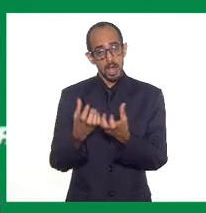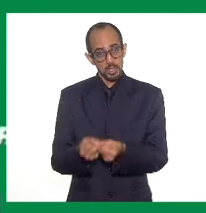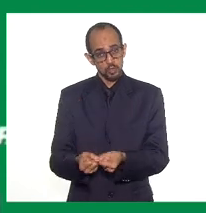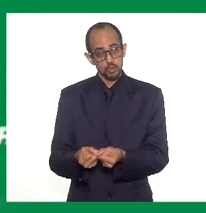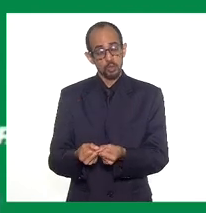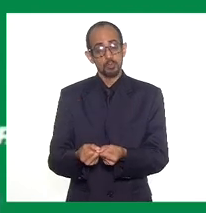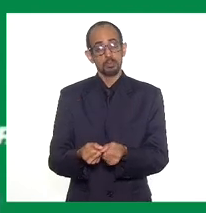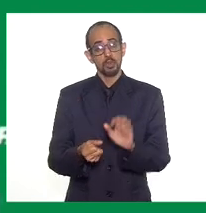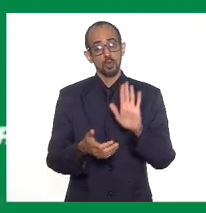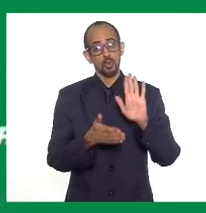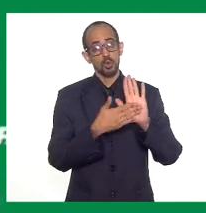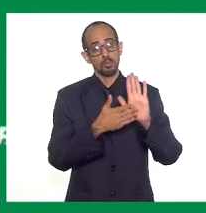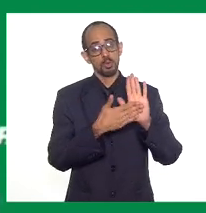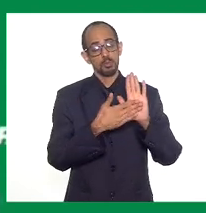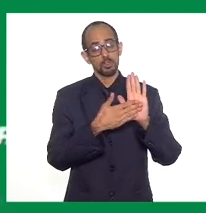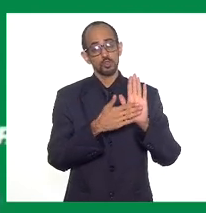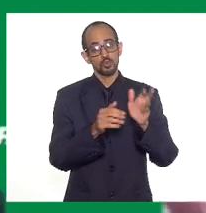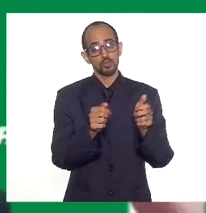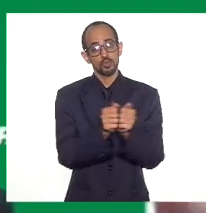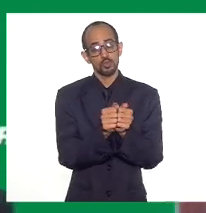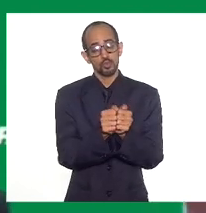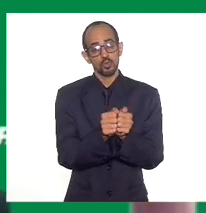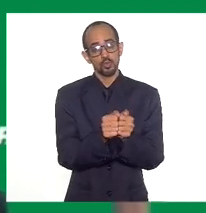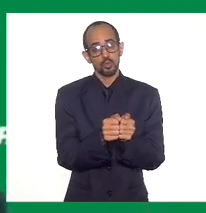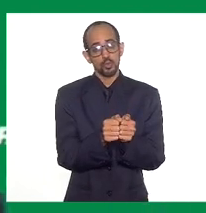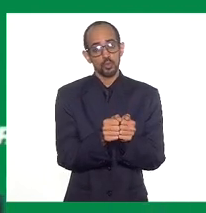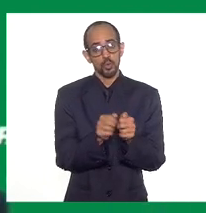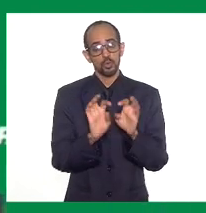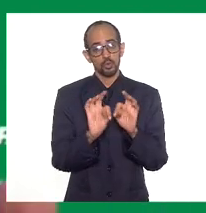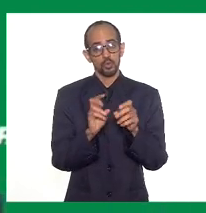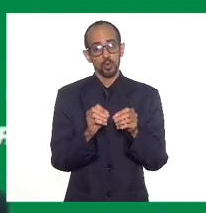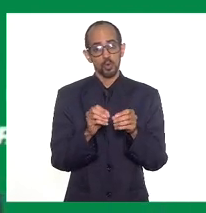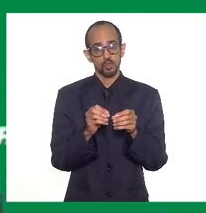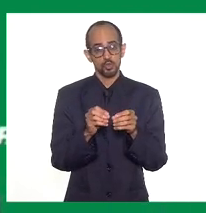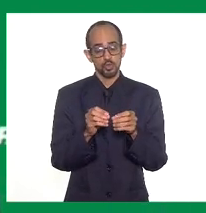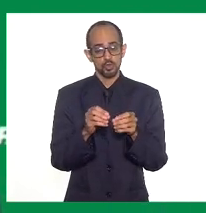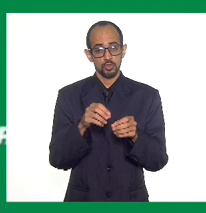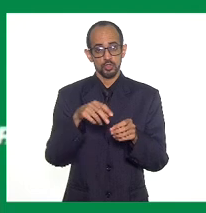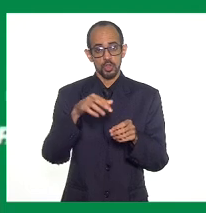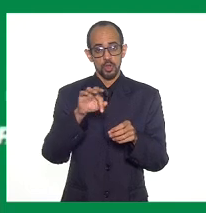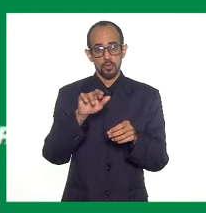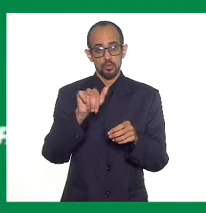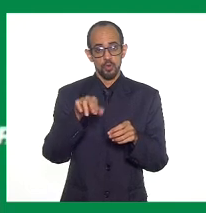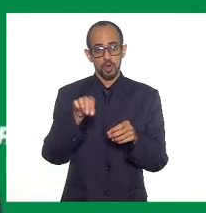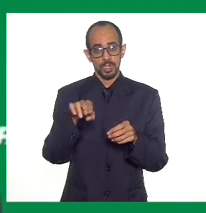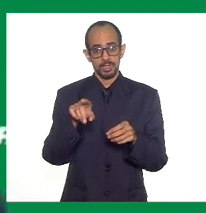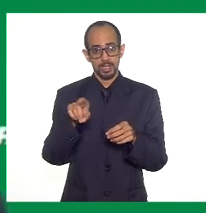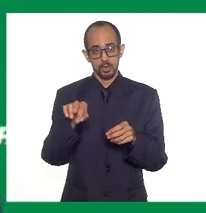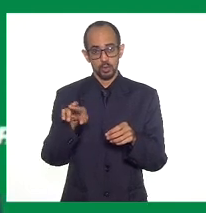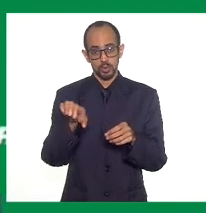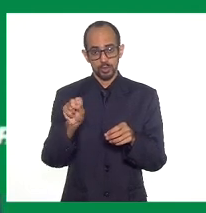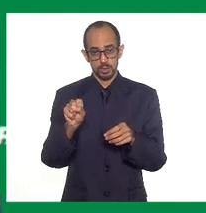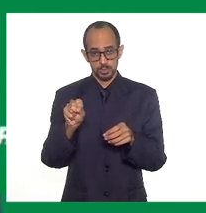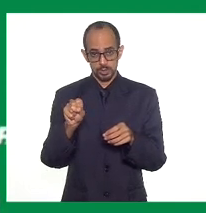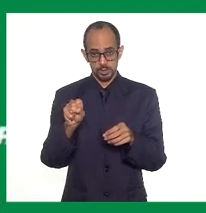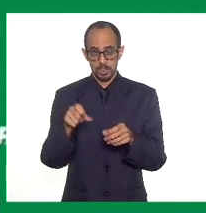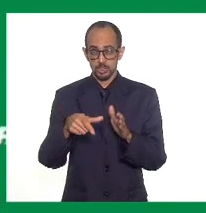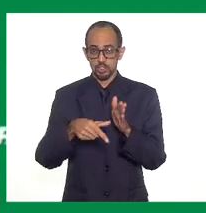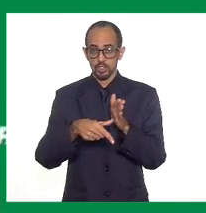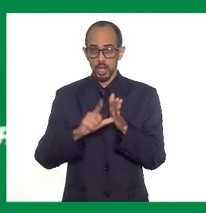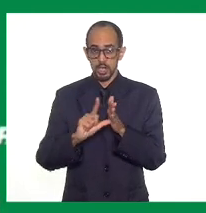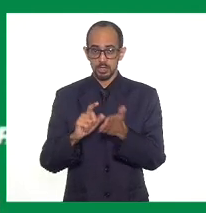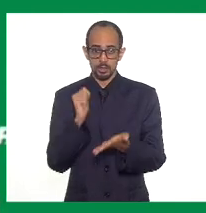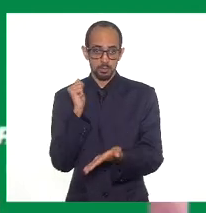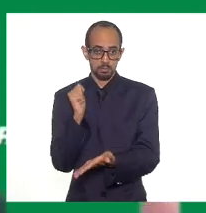com a cadeia de fornecedores, né? O Mais Valor é um programa de antecipação de faturas da Petrobras para os seus fornecedores